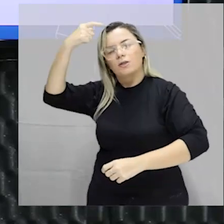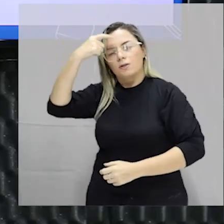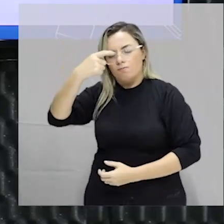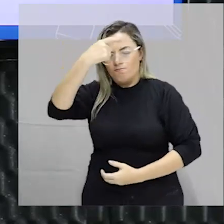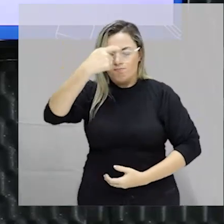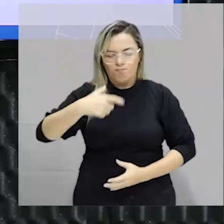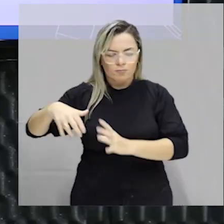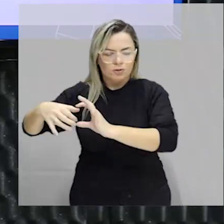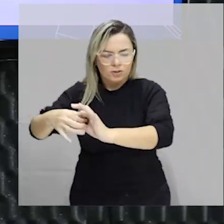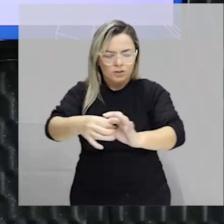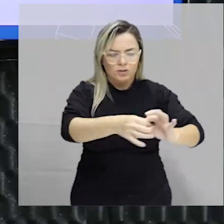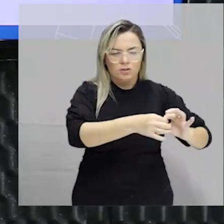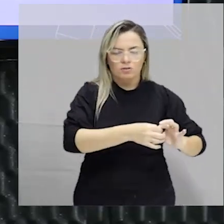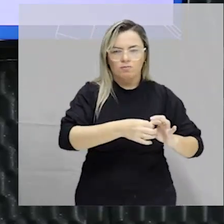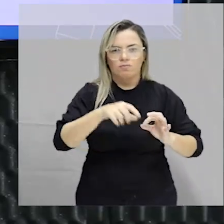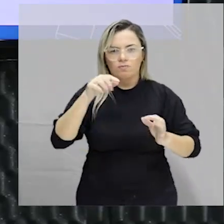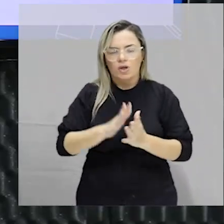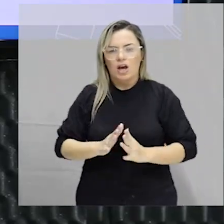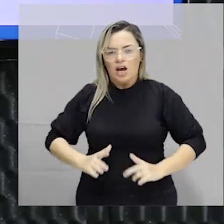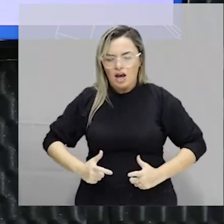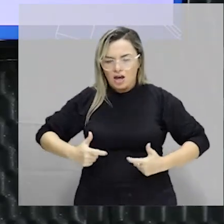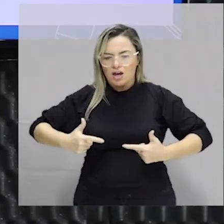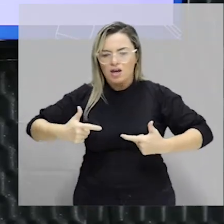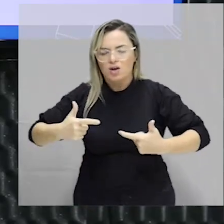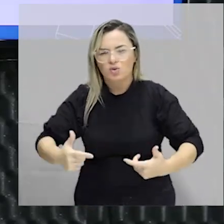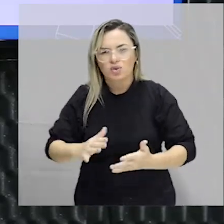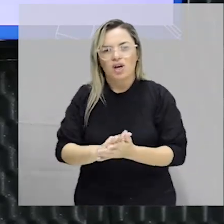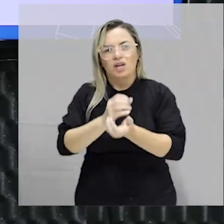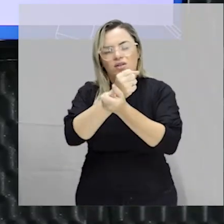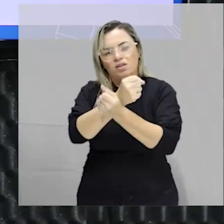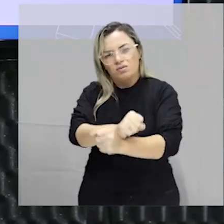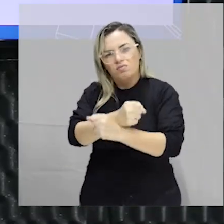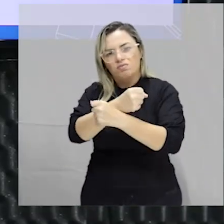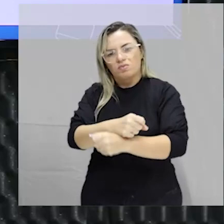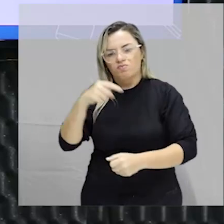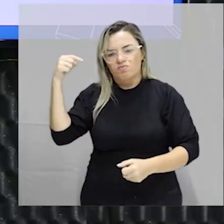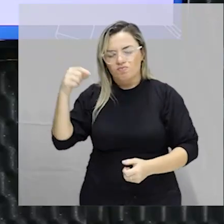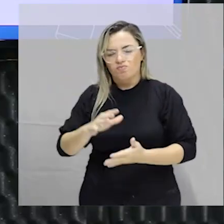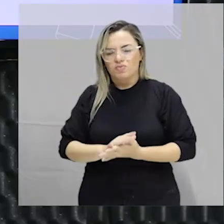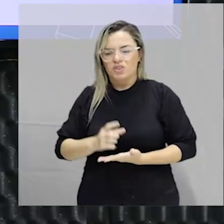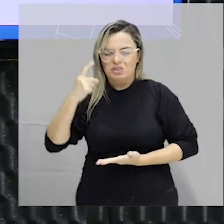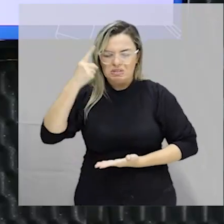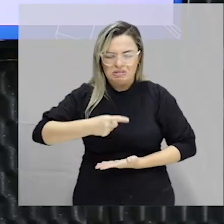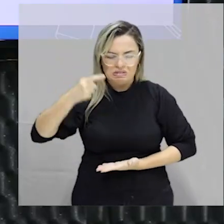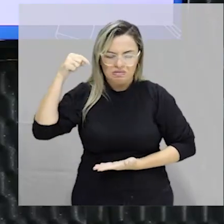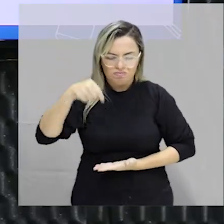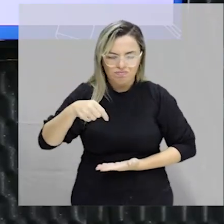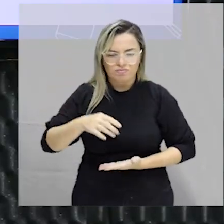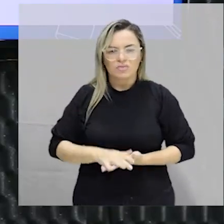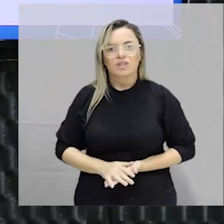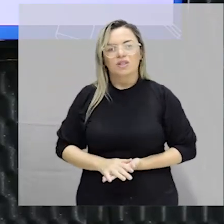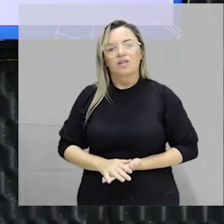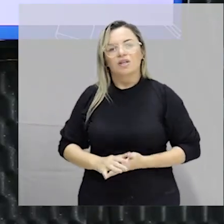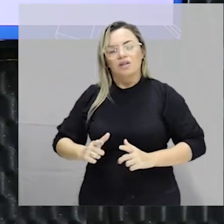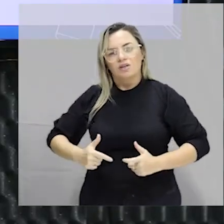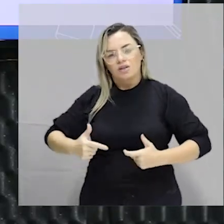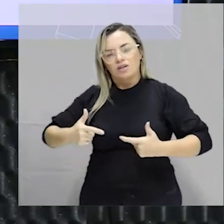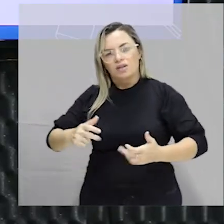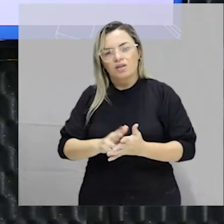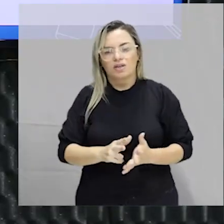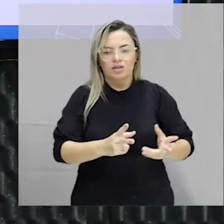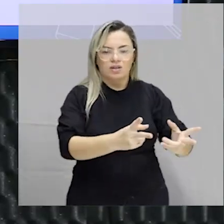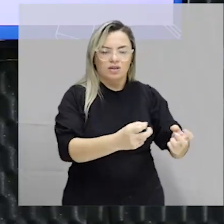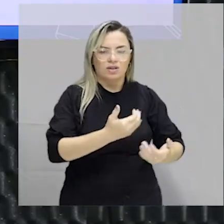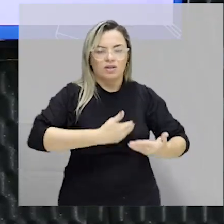a se unir contra essa exploração, contra esse processo de dominação que ele percebe que ocorre nas relações